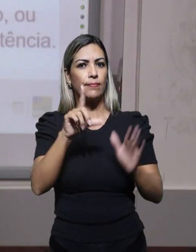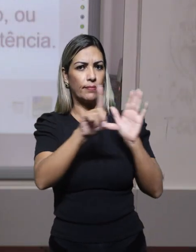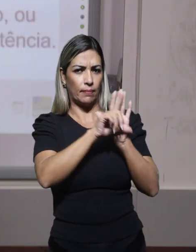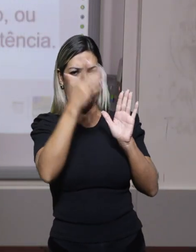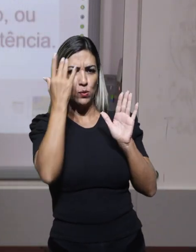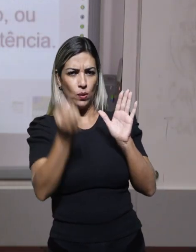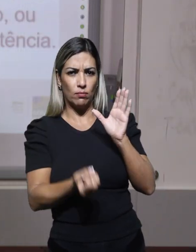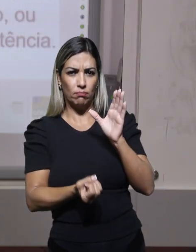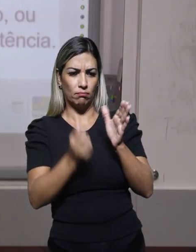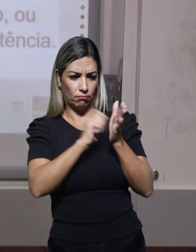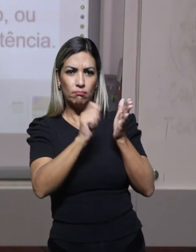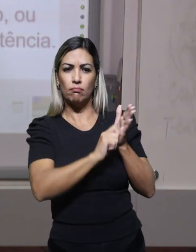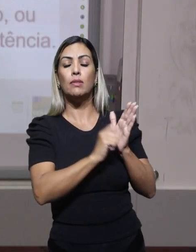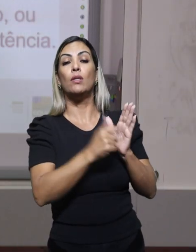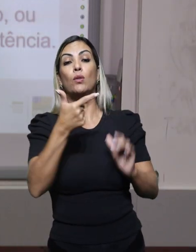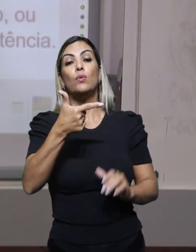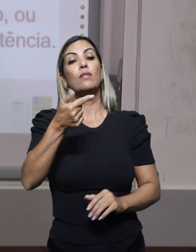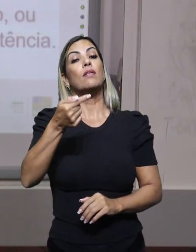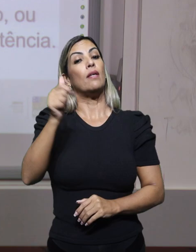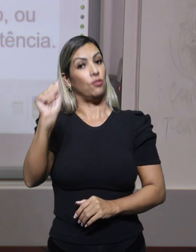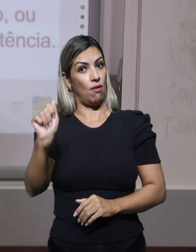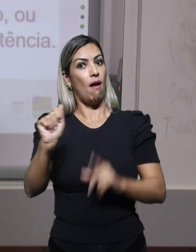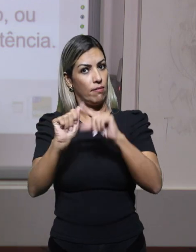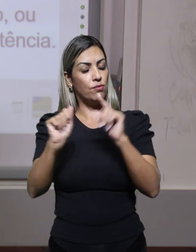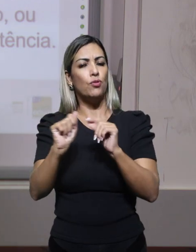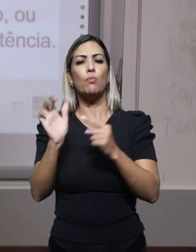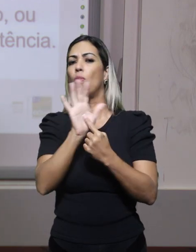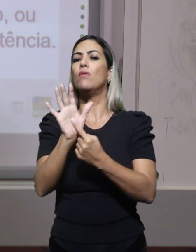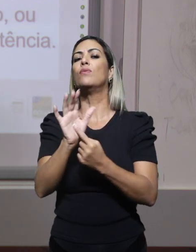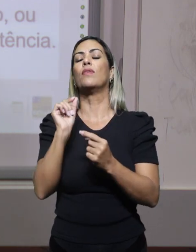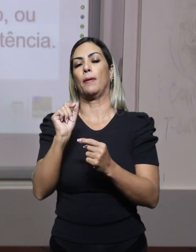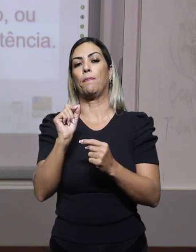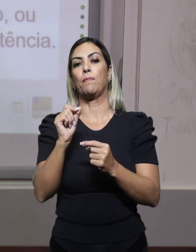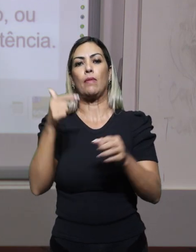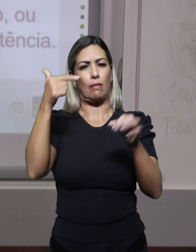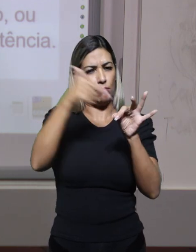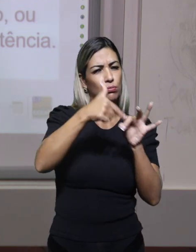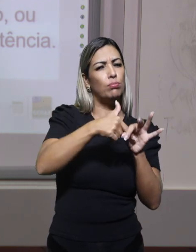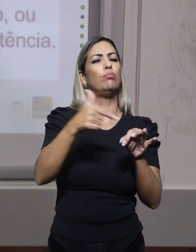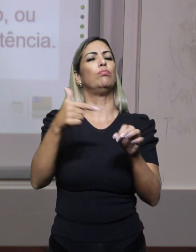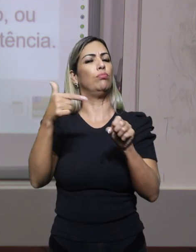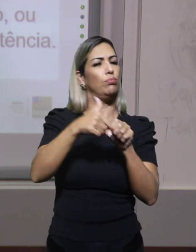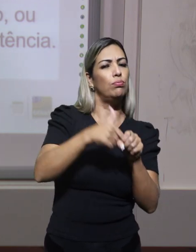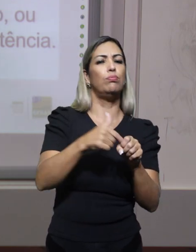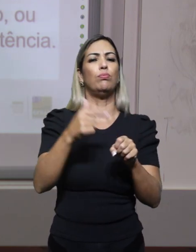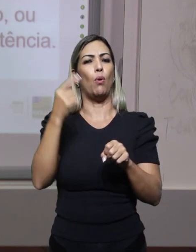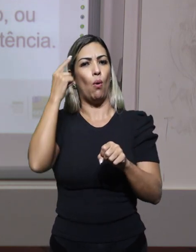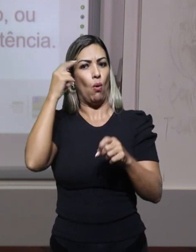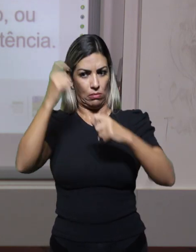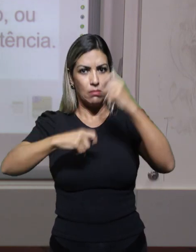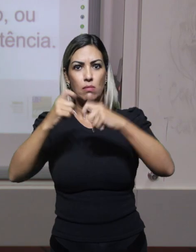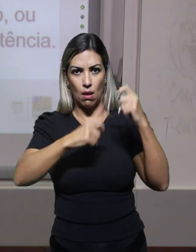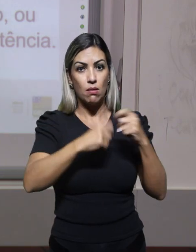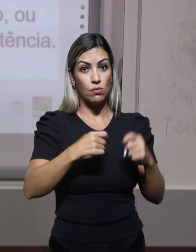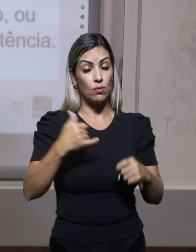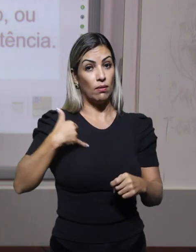o legislador escreveu no 217A, ter conjunção carnal ou praticar ato libidinoso